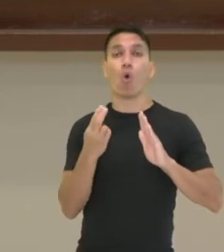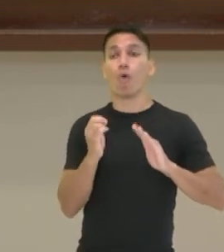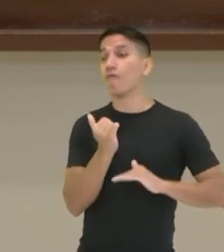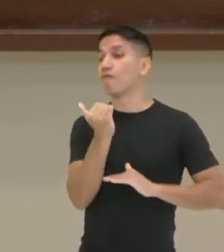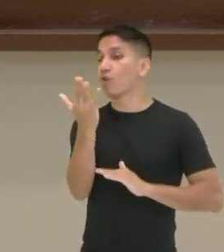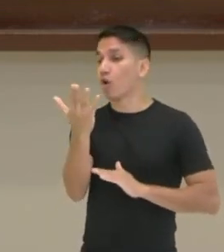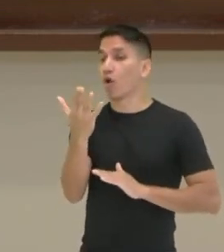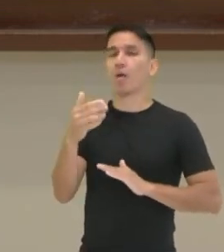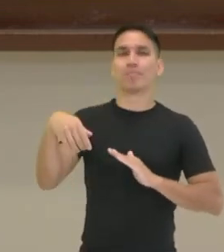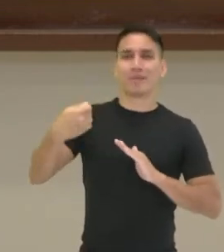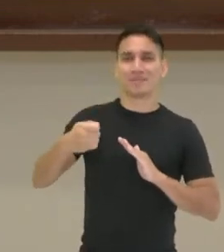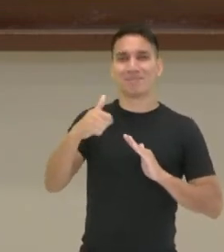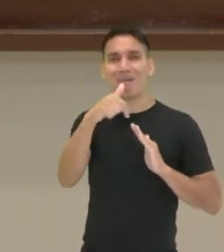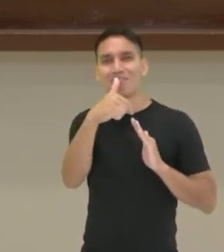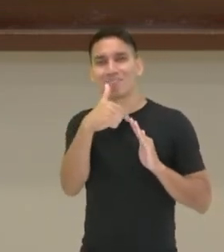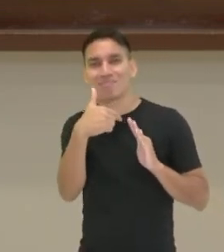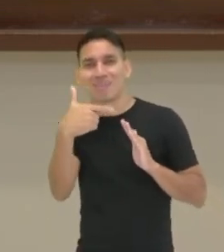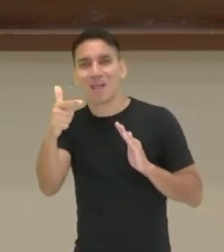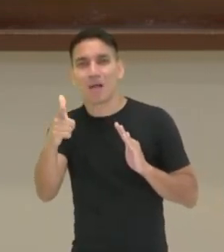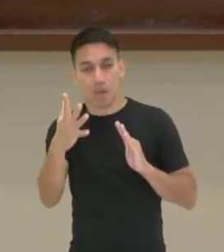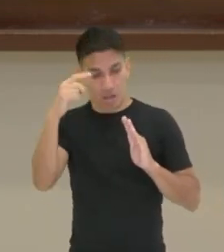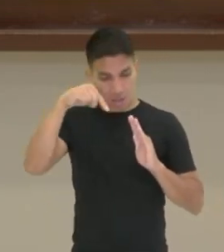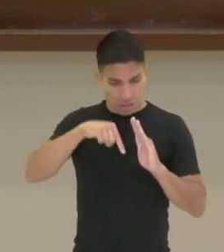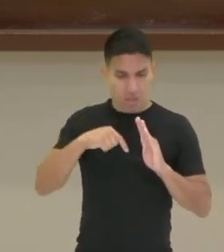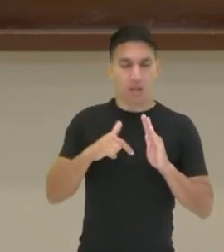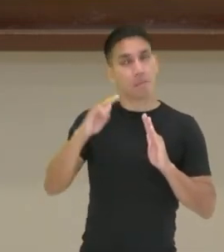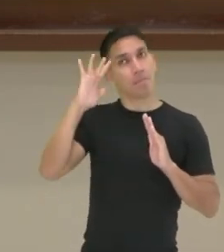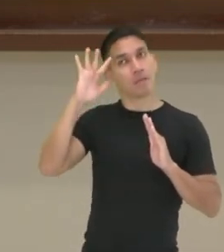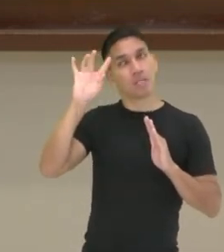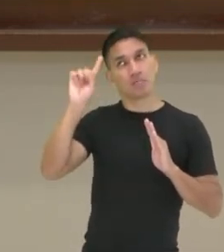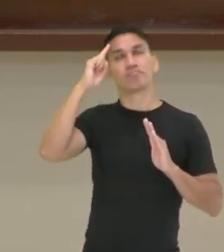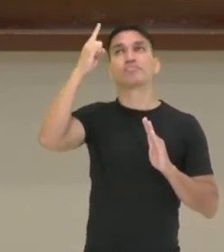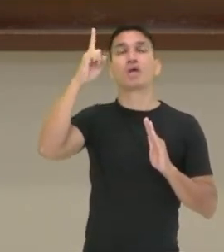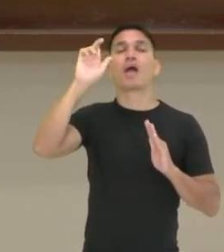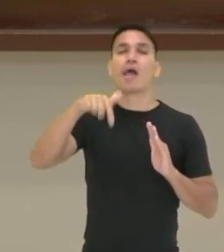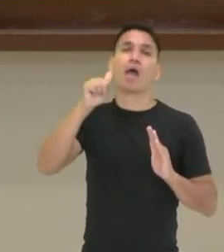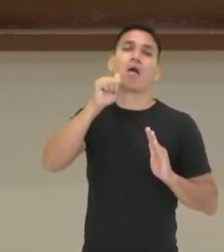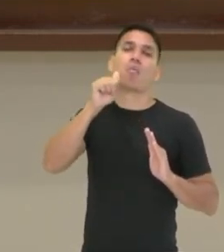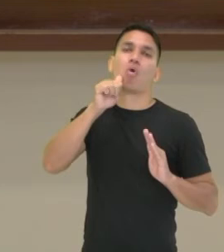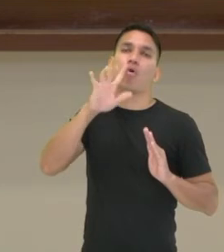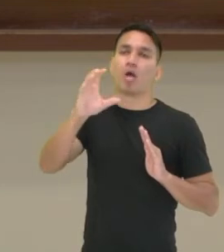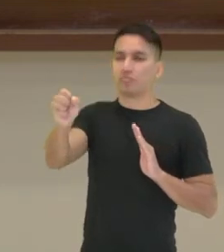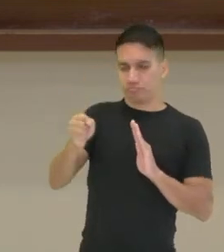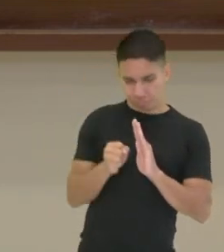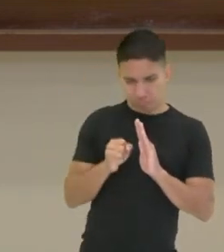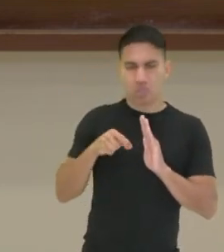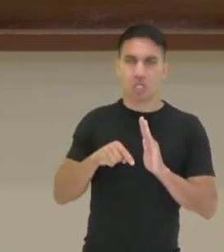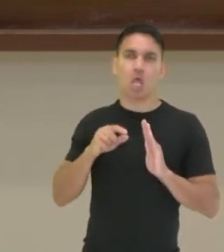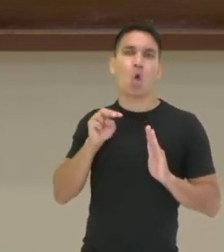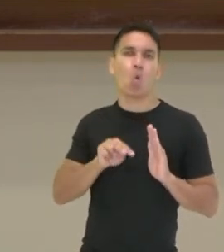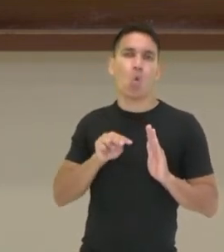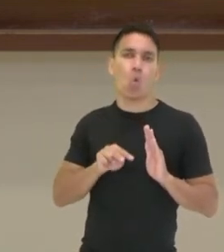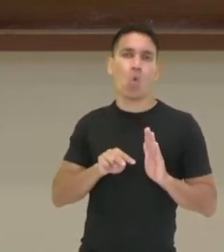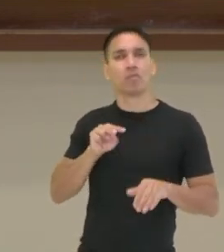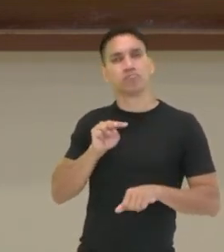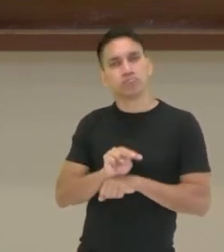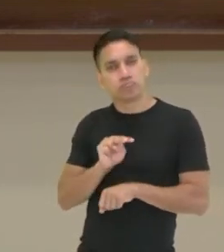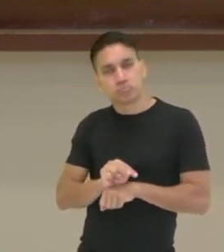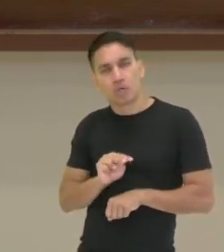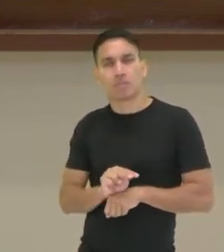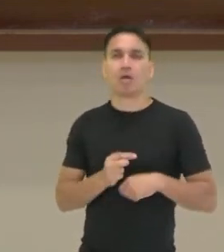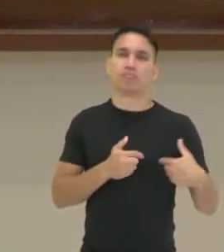precisa de um trabalhador doméstico, pensa logo, quero uma mulher para trabalhar. Então,